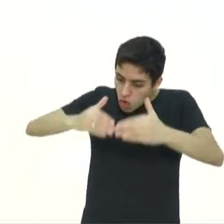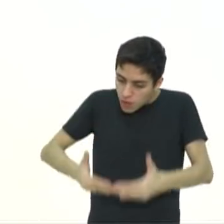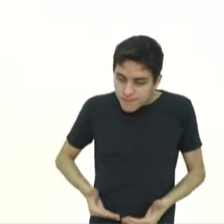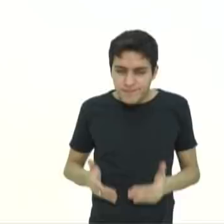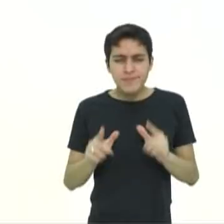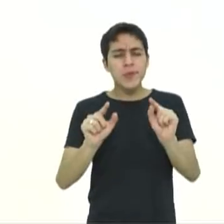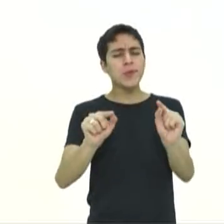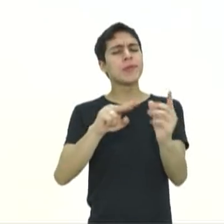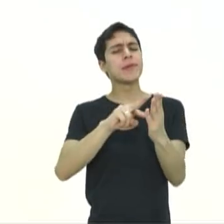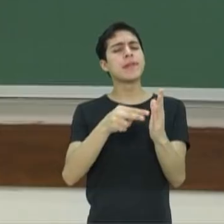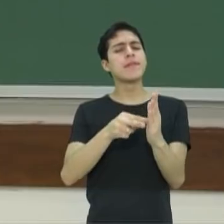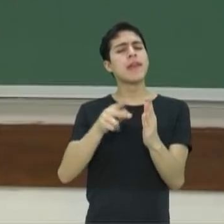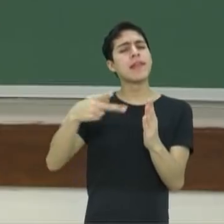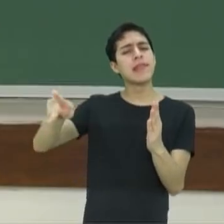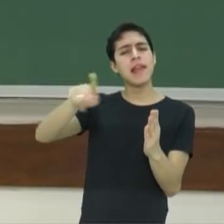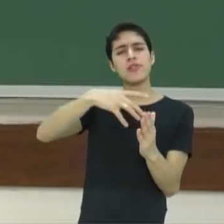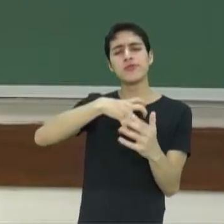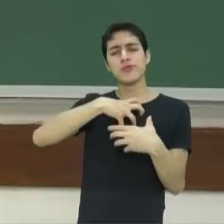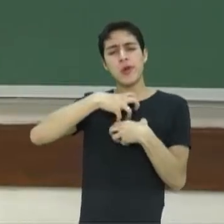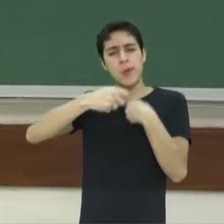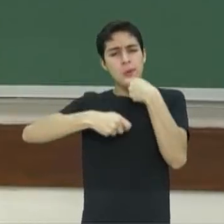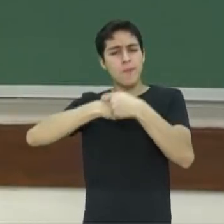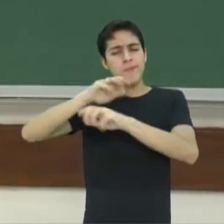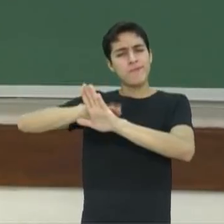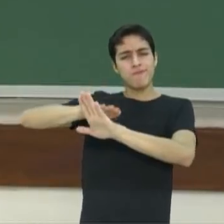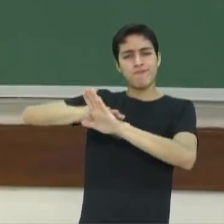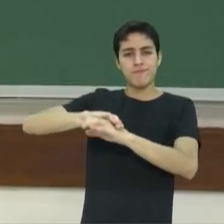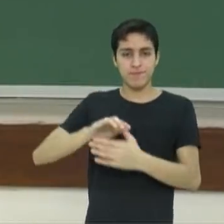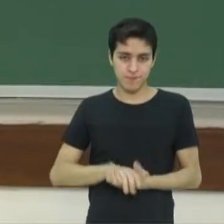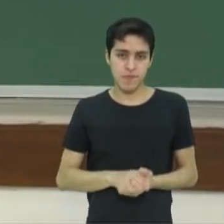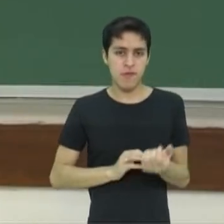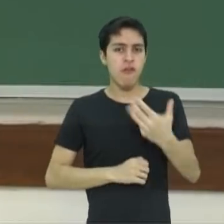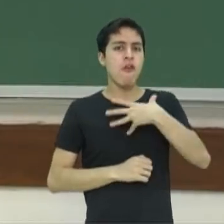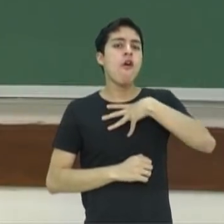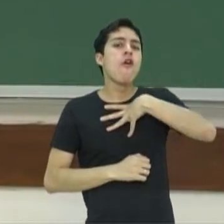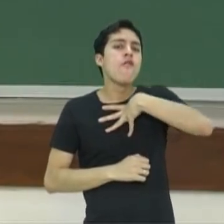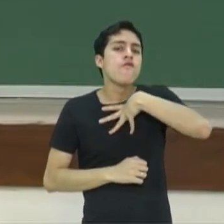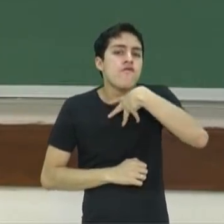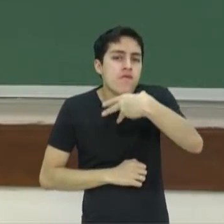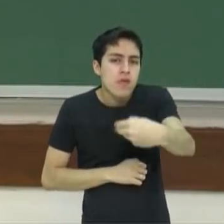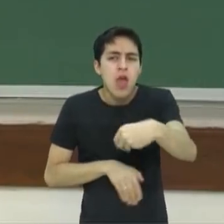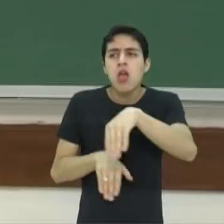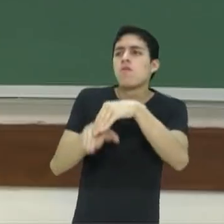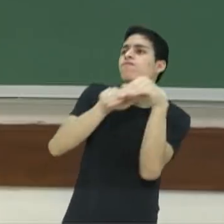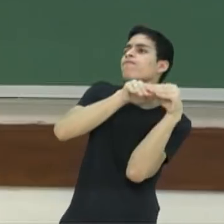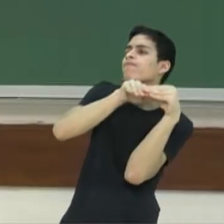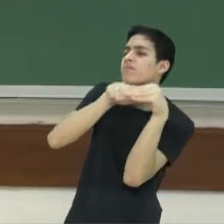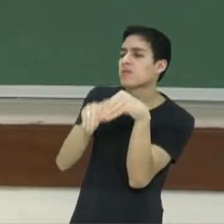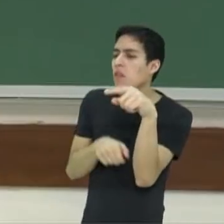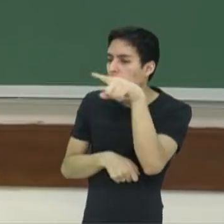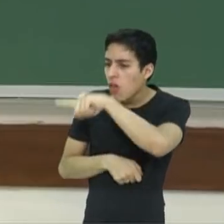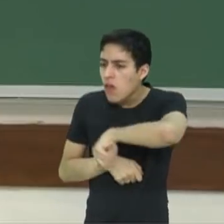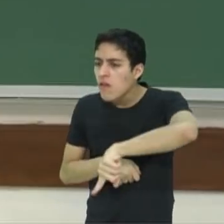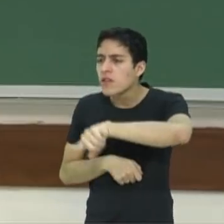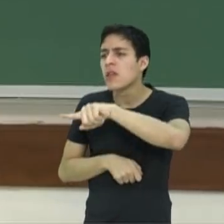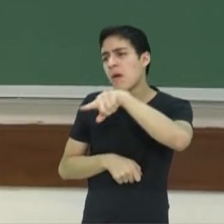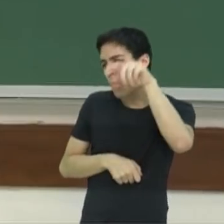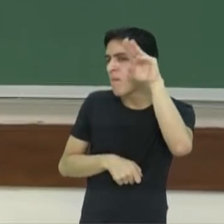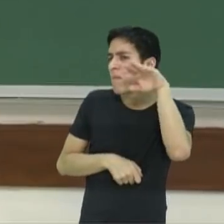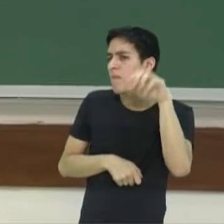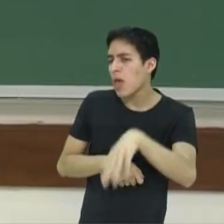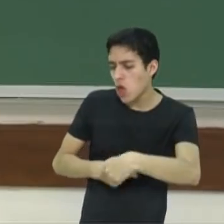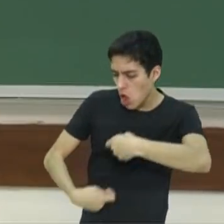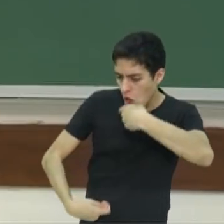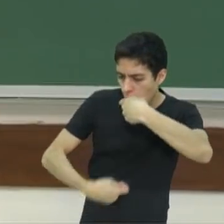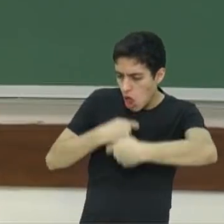dos pais? Veja só, o filho fala, ele assume que os pais realmente comem bem, mas tem uma informação